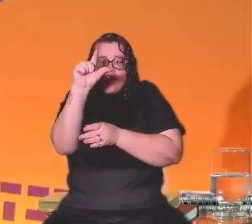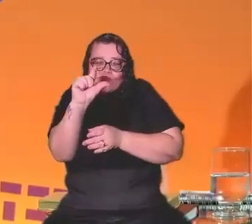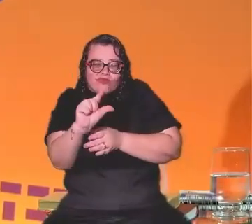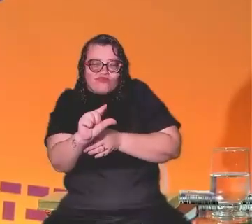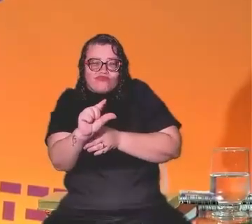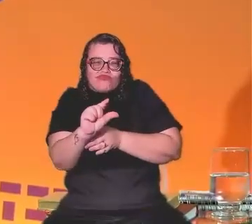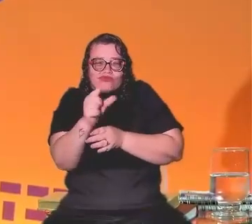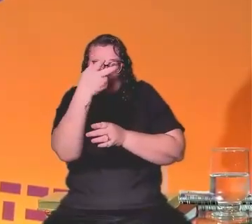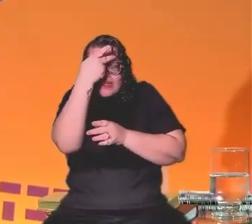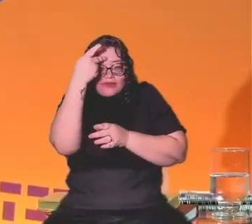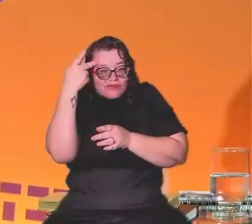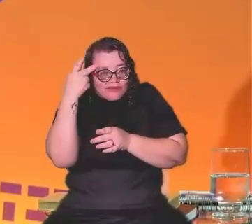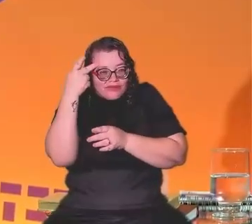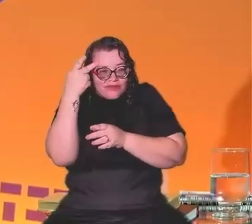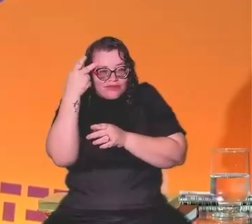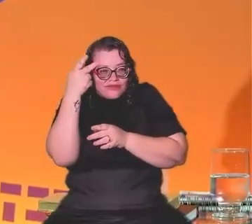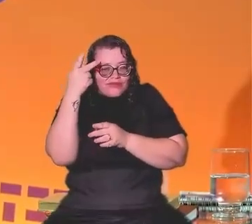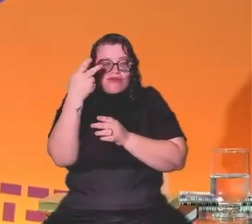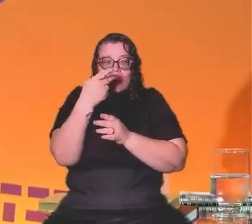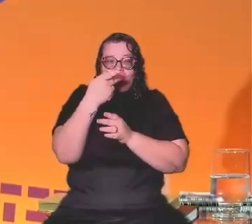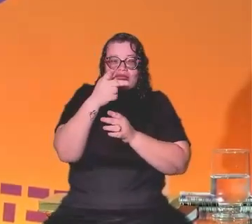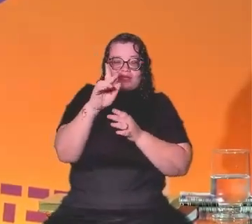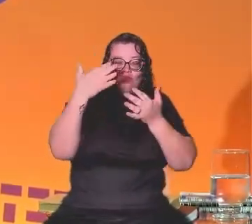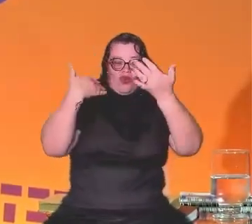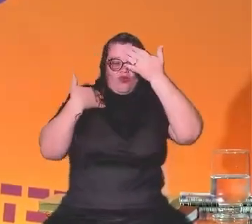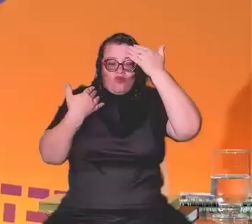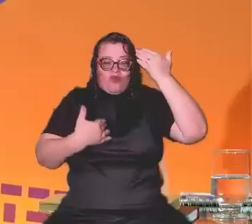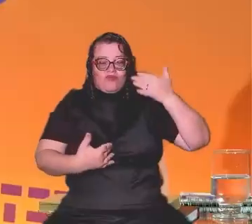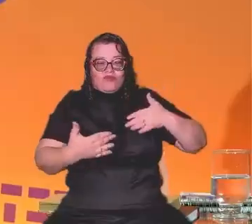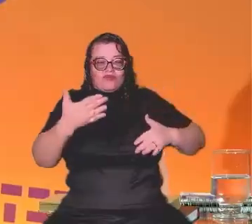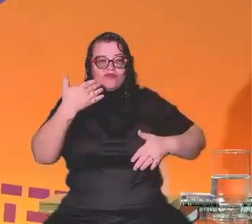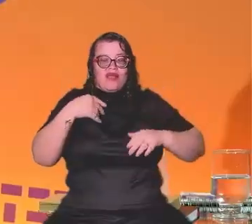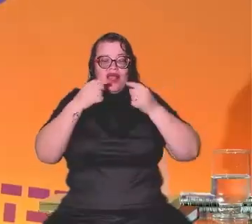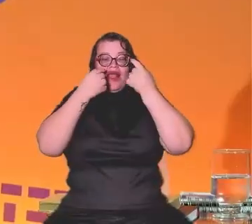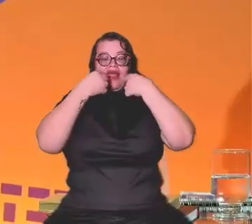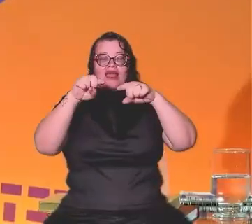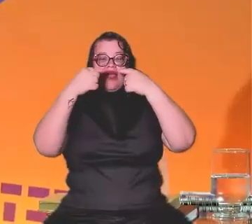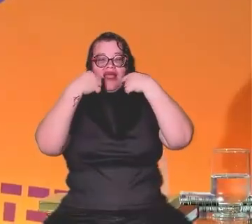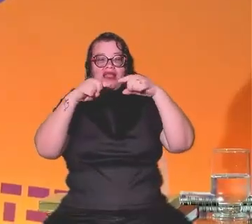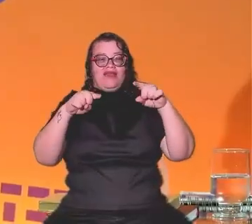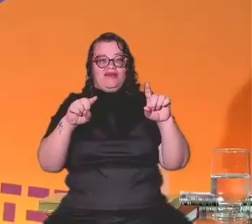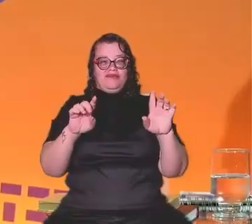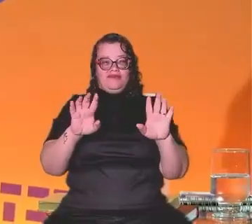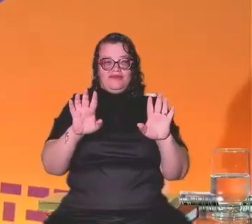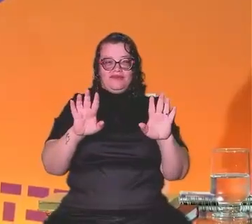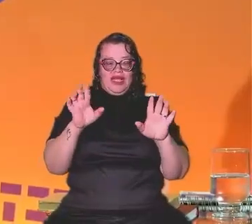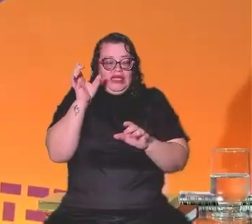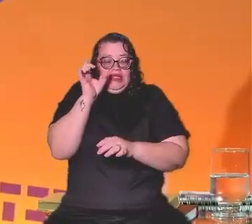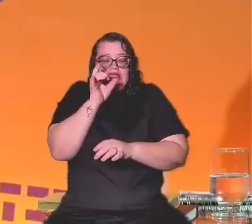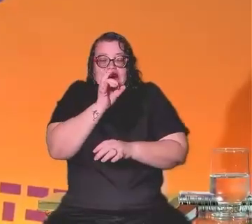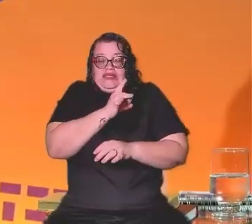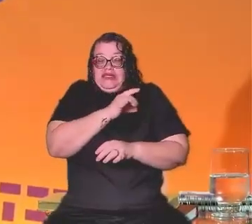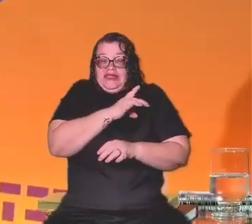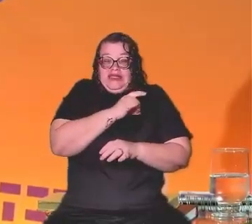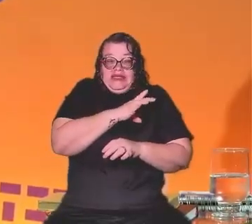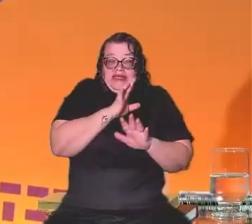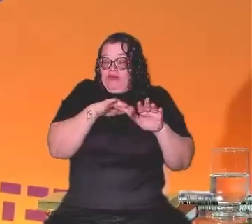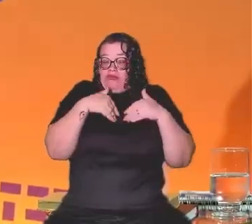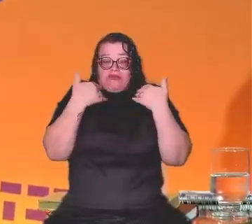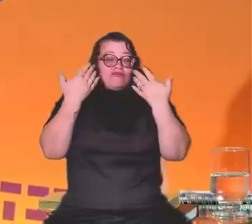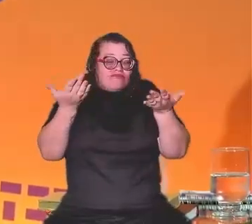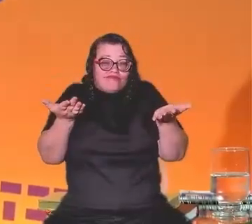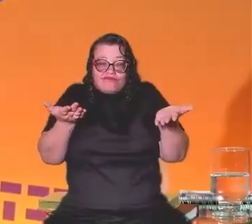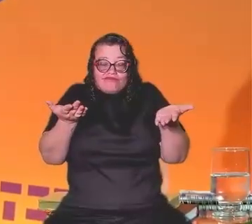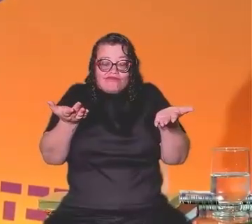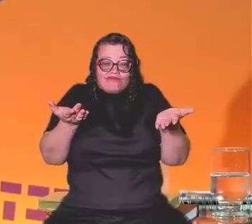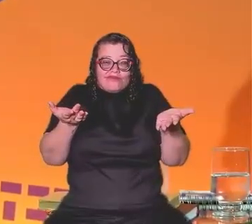gente. Seus corpos não há quem os reclame, de medo, ou seja lá o por que